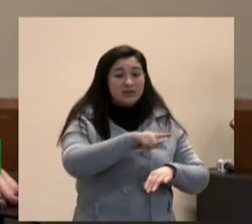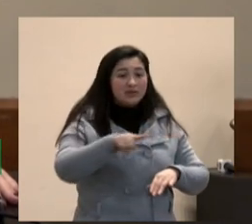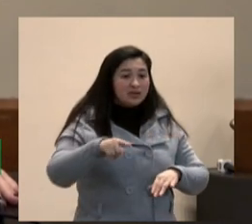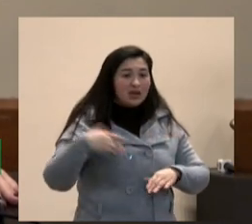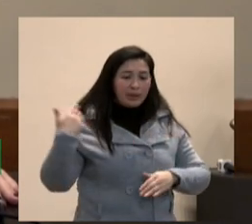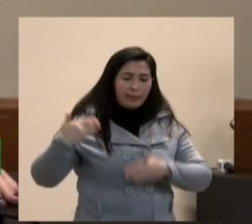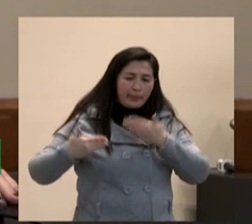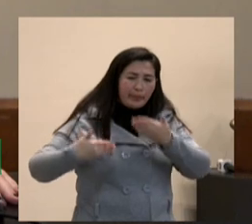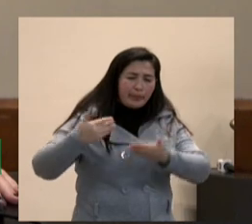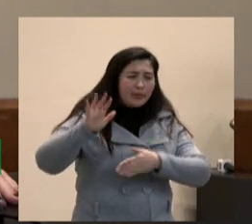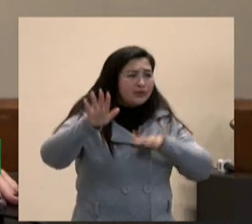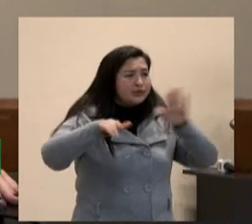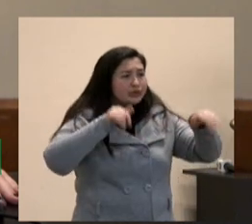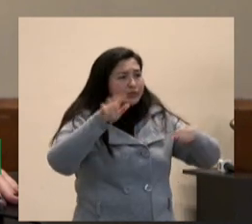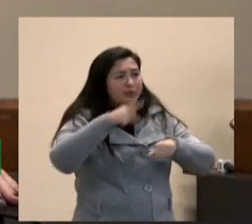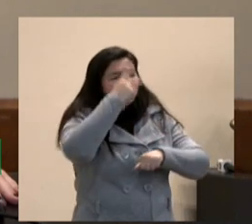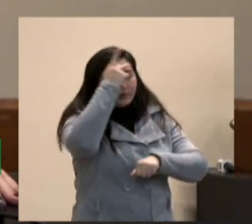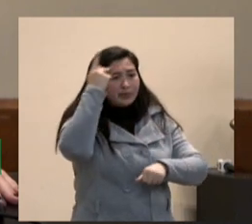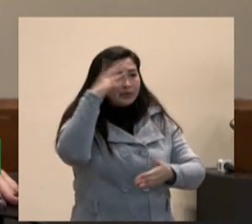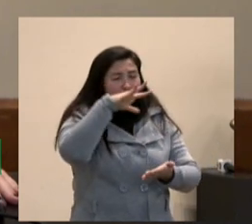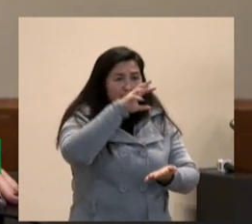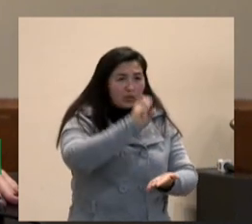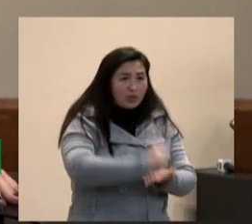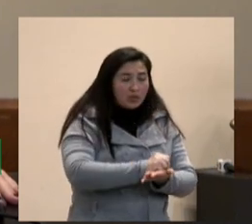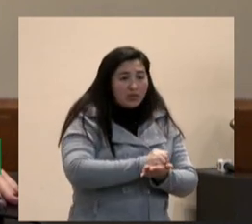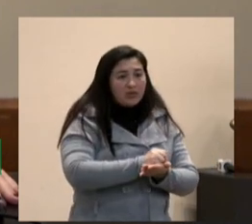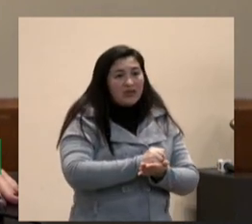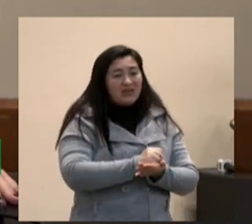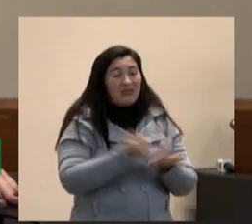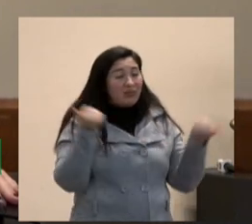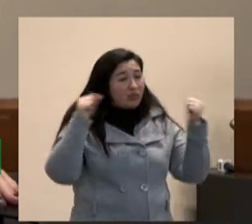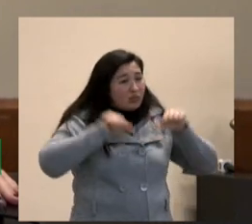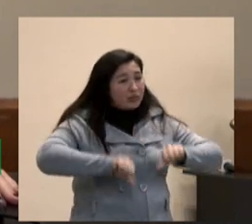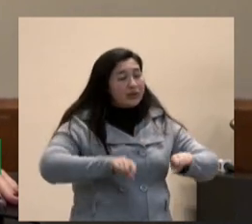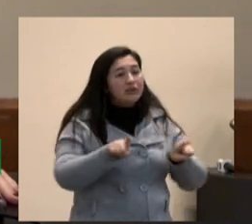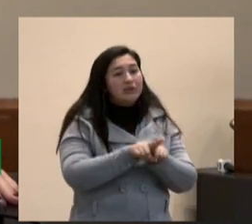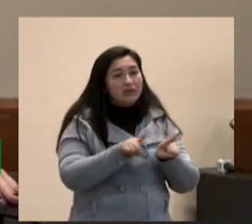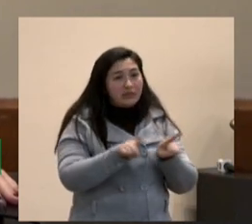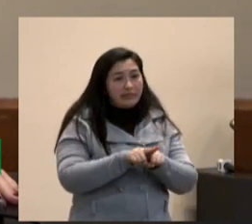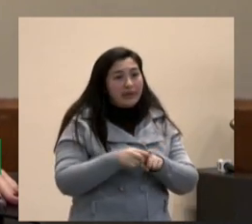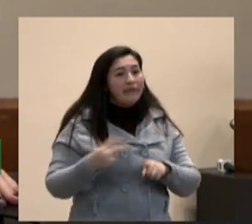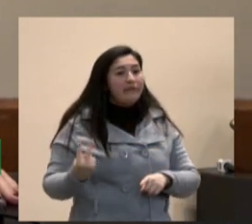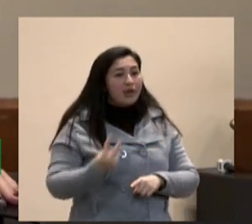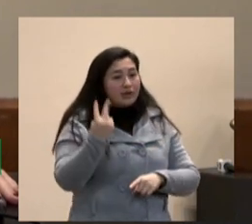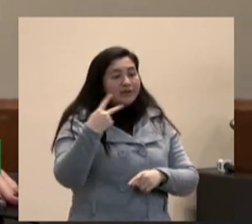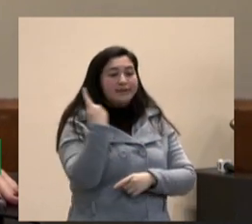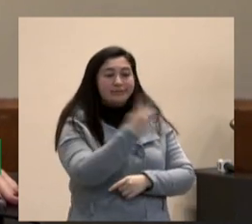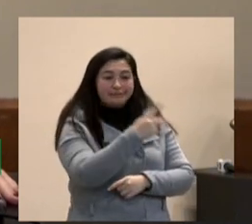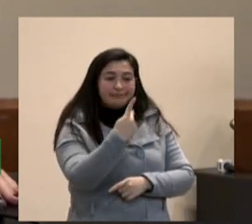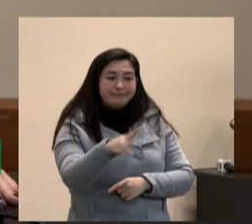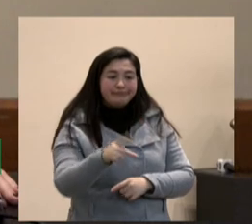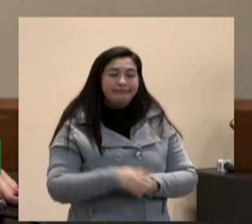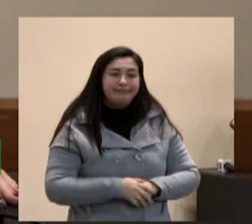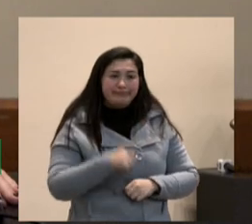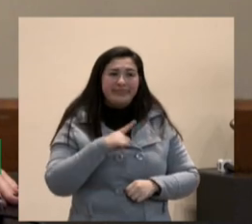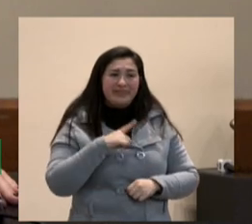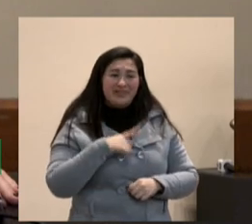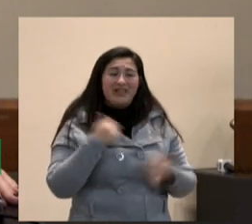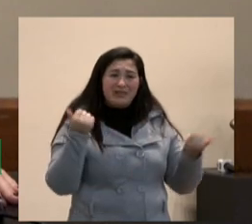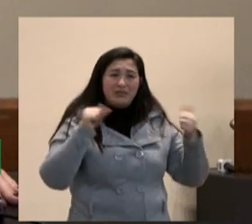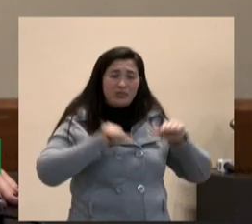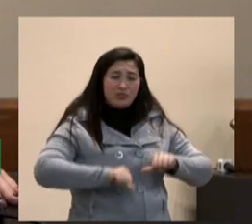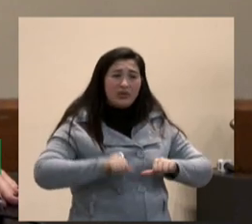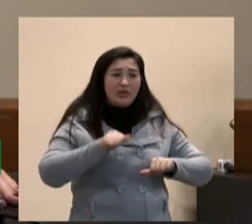de contratação e de reconhecimento dessas profissionais. A gente vive um processo de contratação precária, tanto